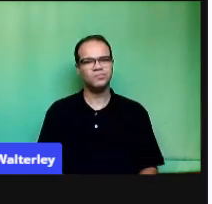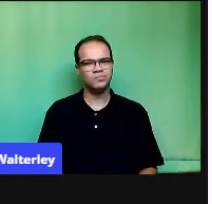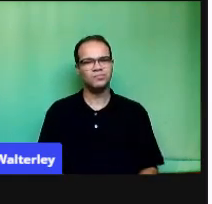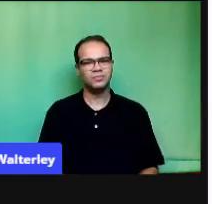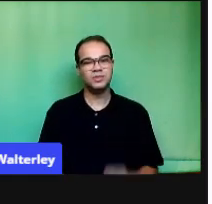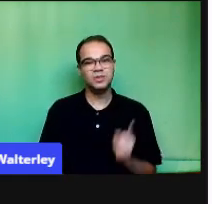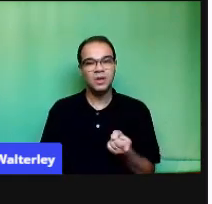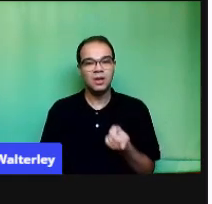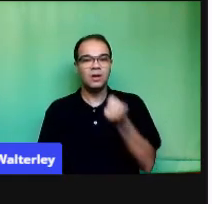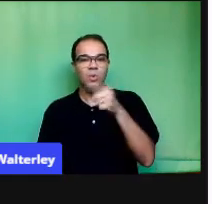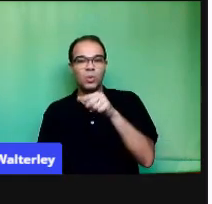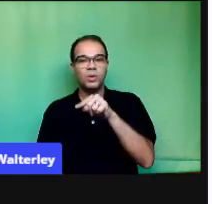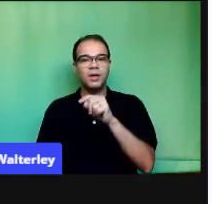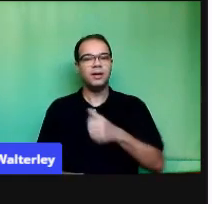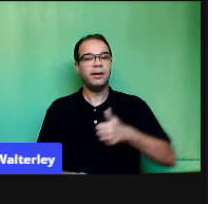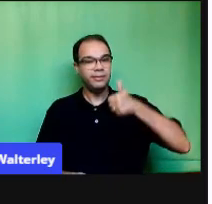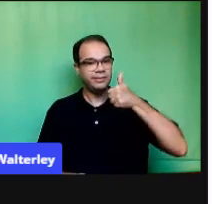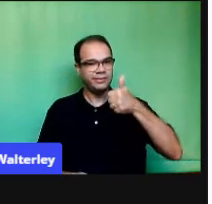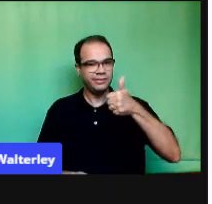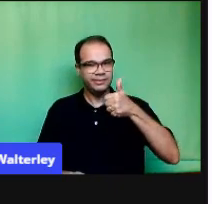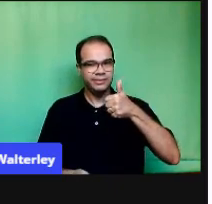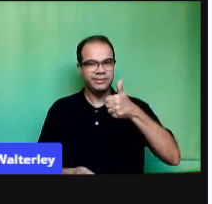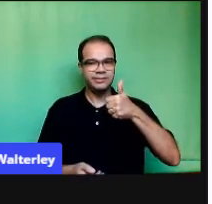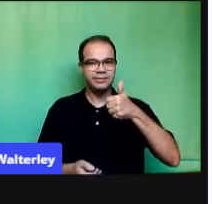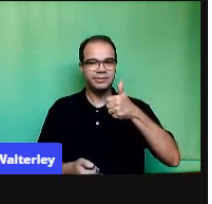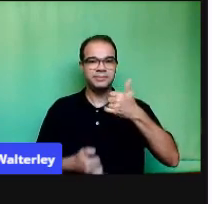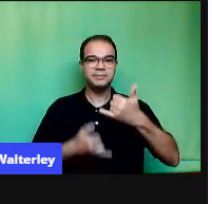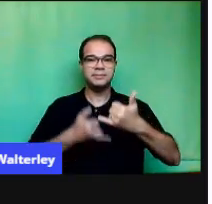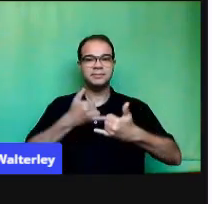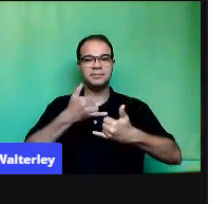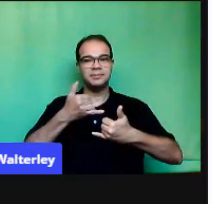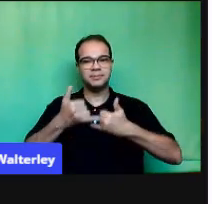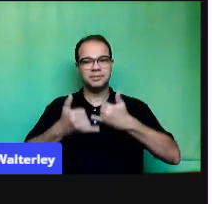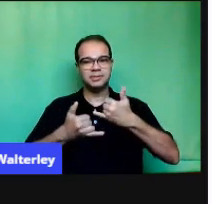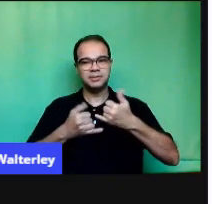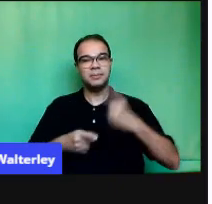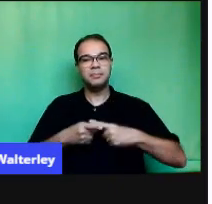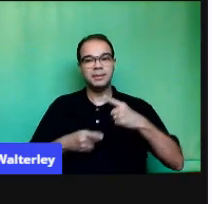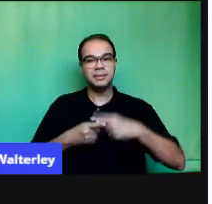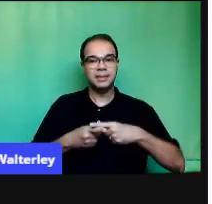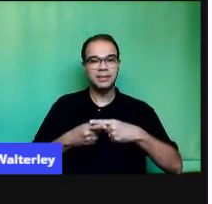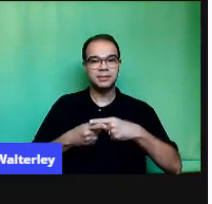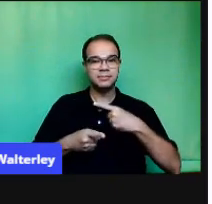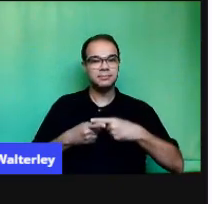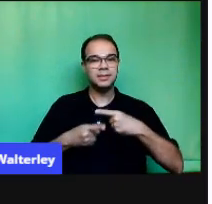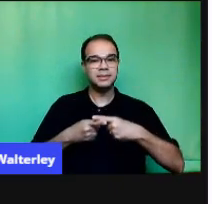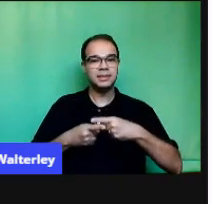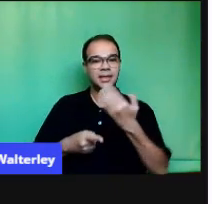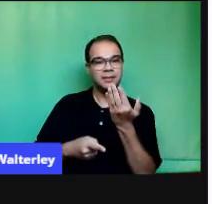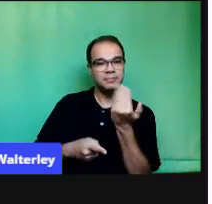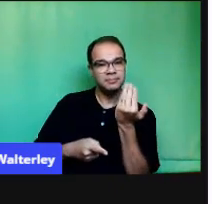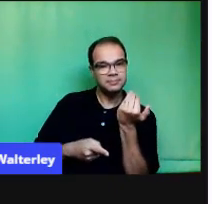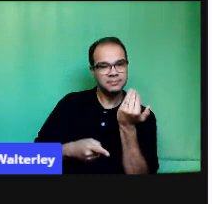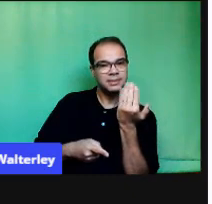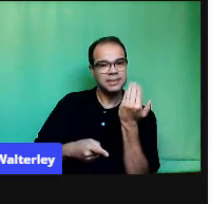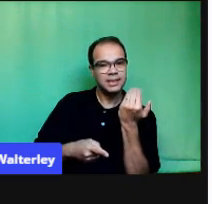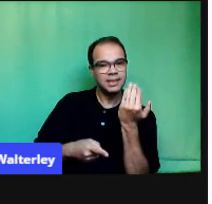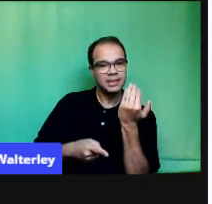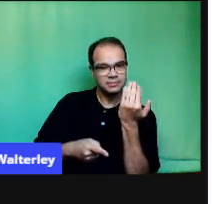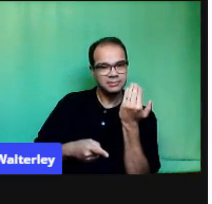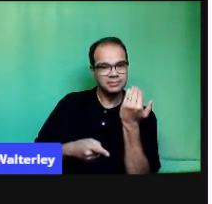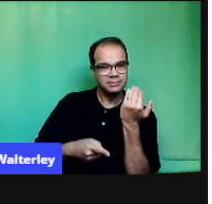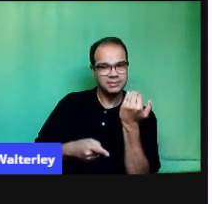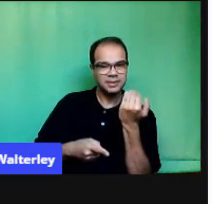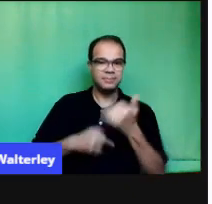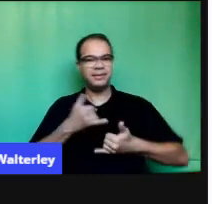seu tutor, e aqui ele depois, mais velho, doente, e sendo tratado, mas com uma doença progressiva que depois